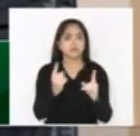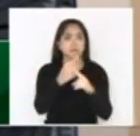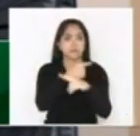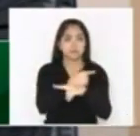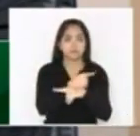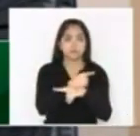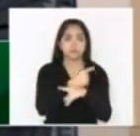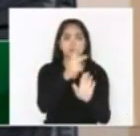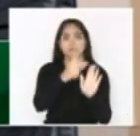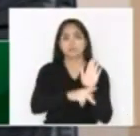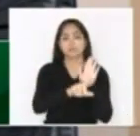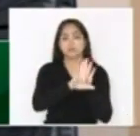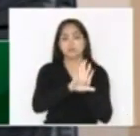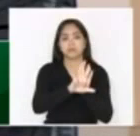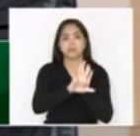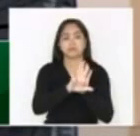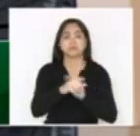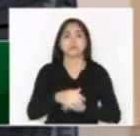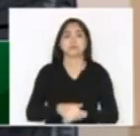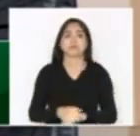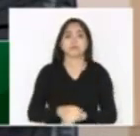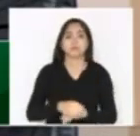aos projetos de lei números